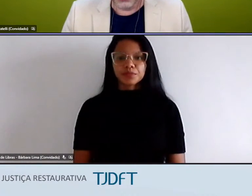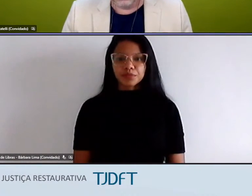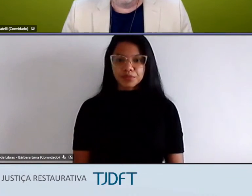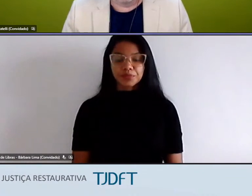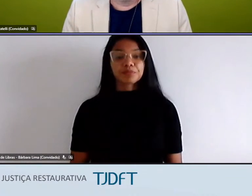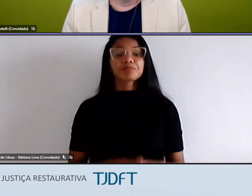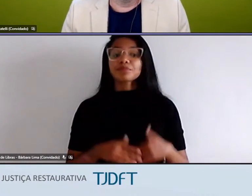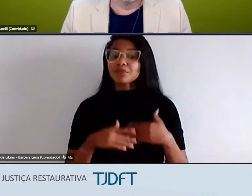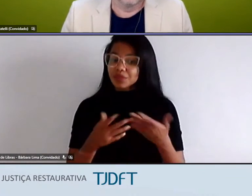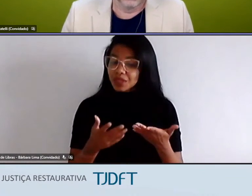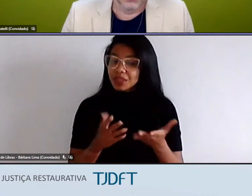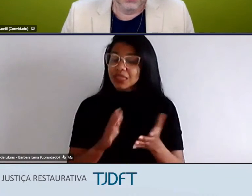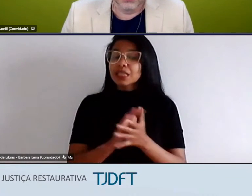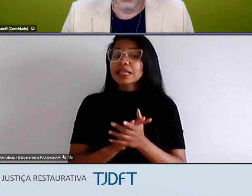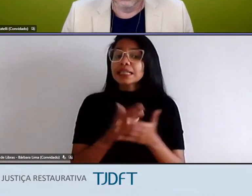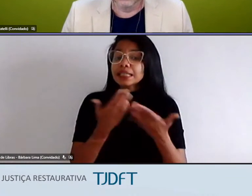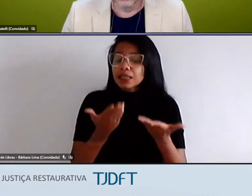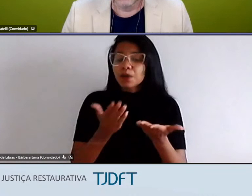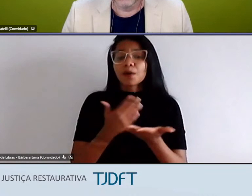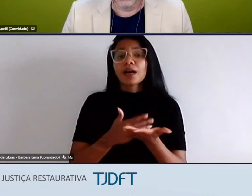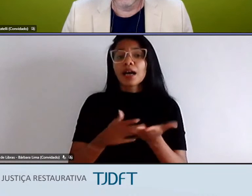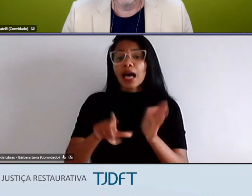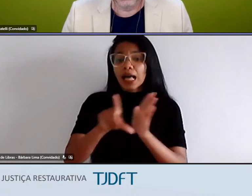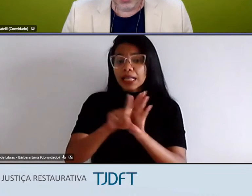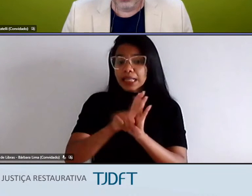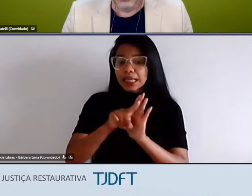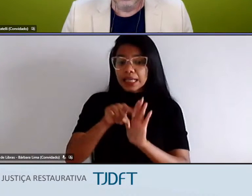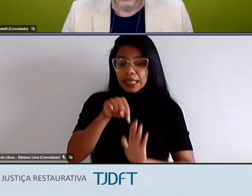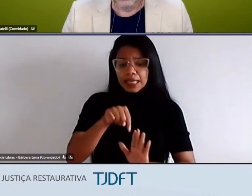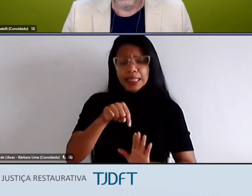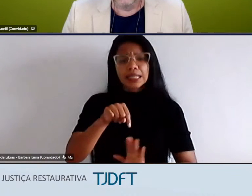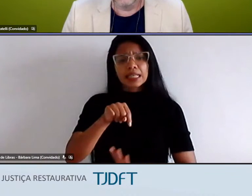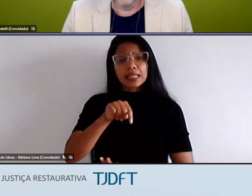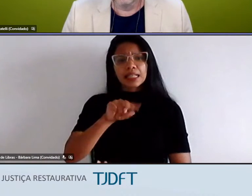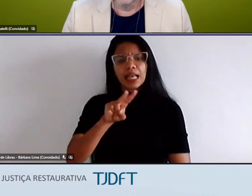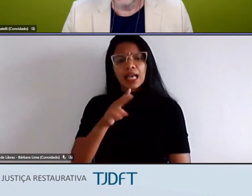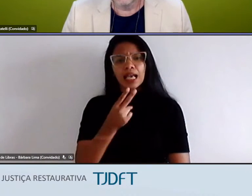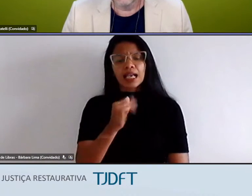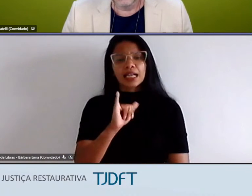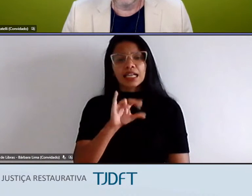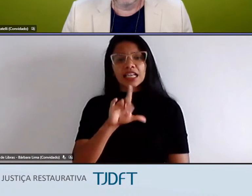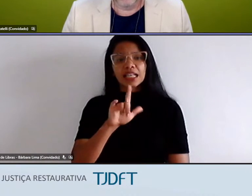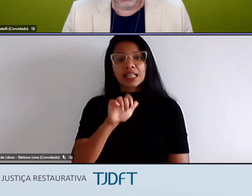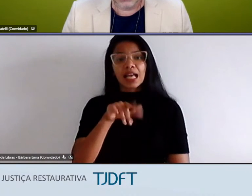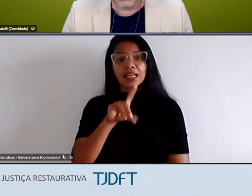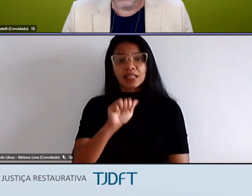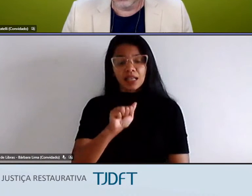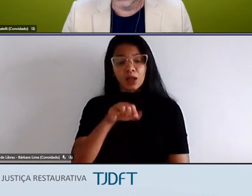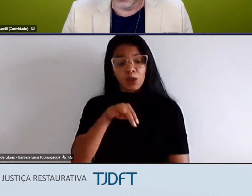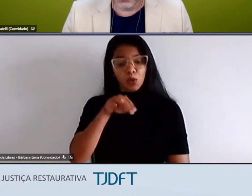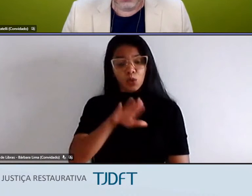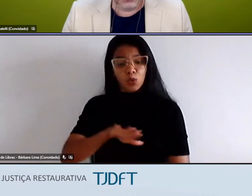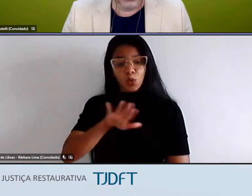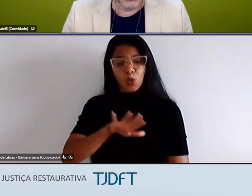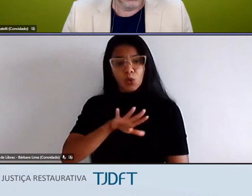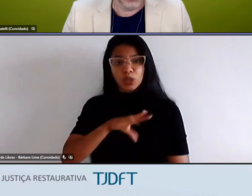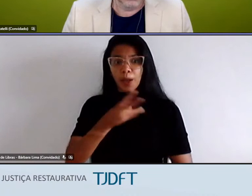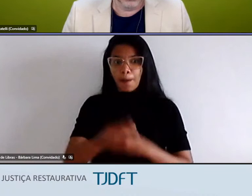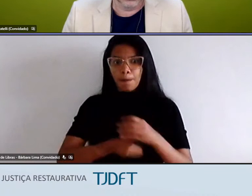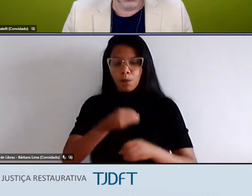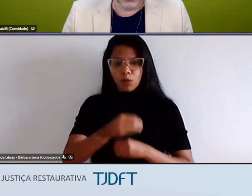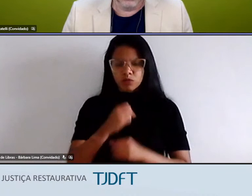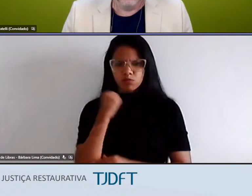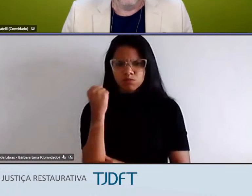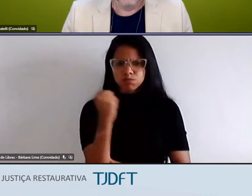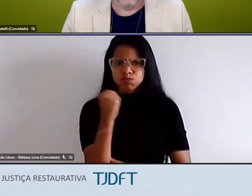Nesse sentido, a lei aqui na Irlanda do Norte ela é radical, porque a lei obriga que para cada adolescente que tenha cometido um